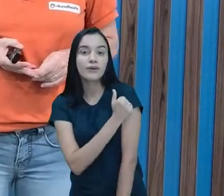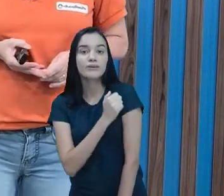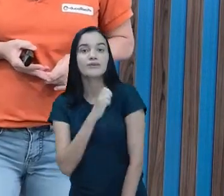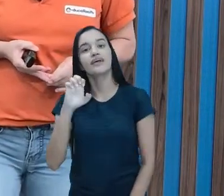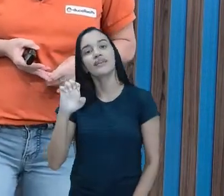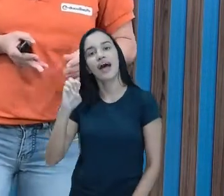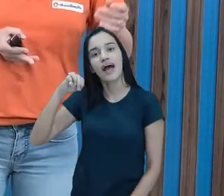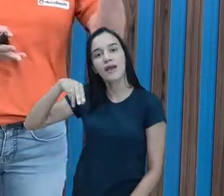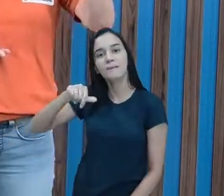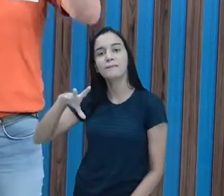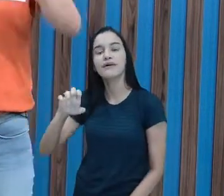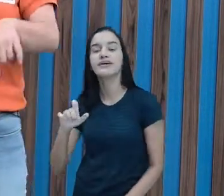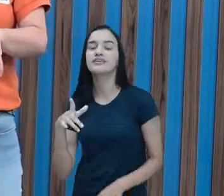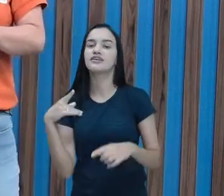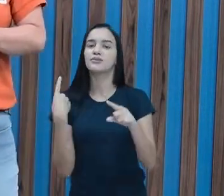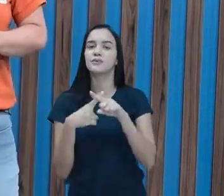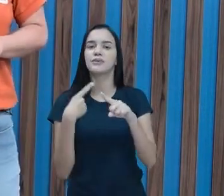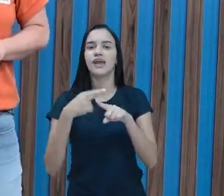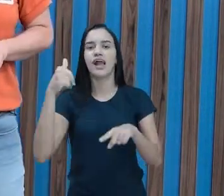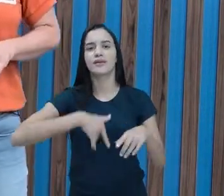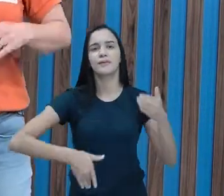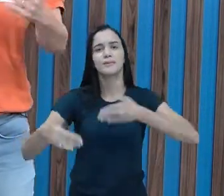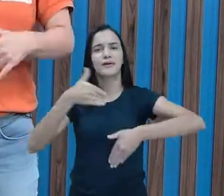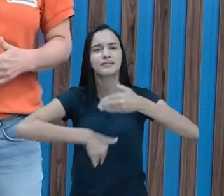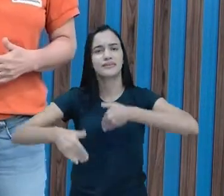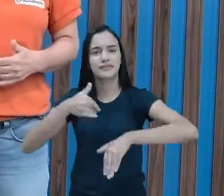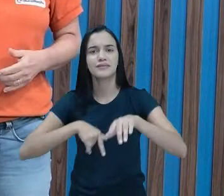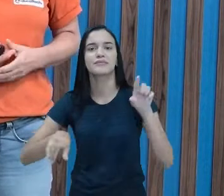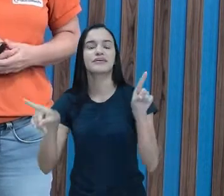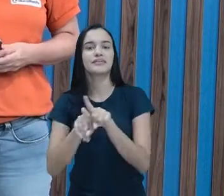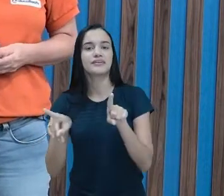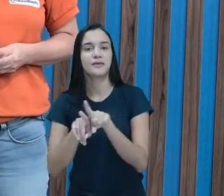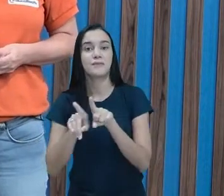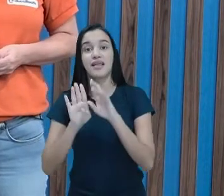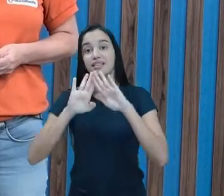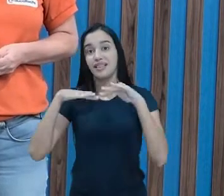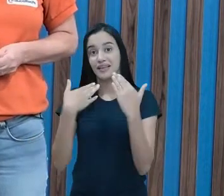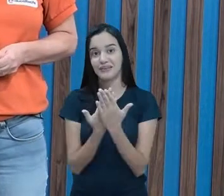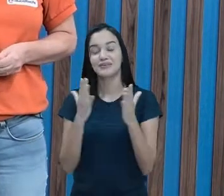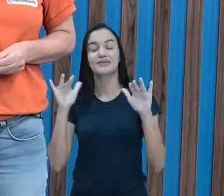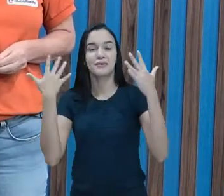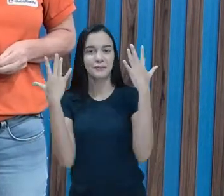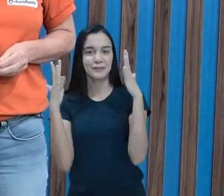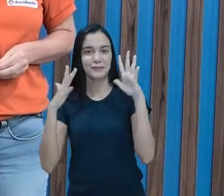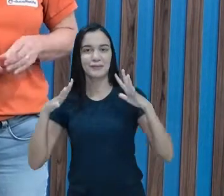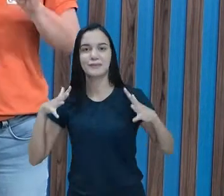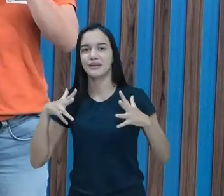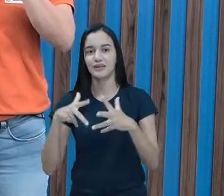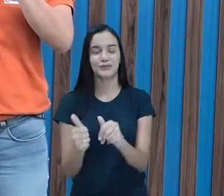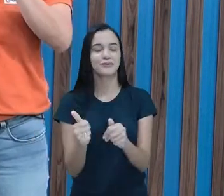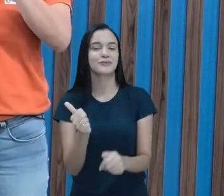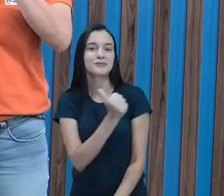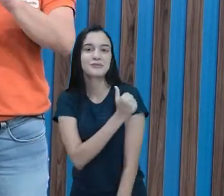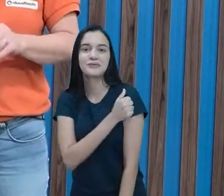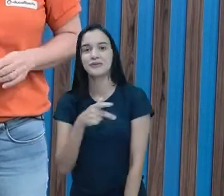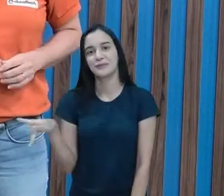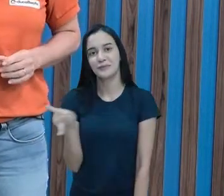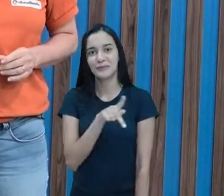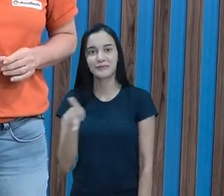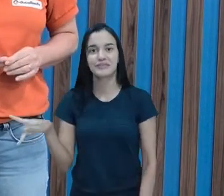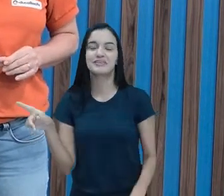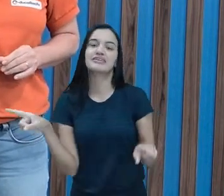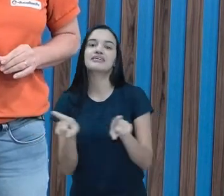é super privilegiado, porque aqui participa também das aulas e participa na escola. Então, parabéns para todos os estudantes e professores